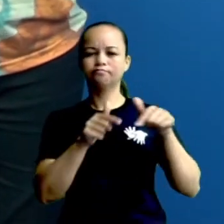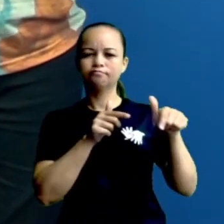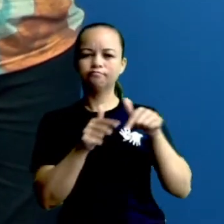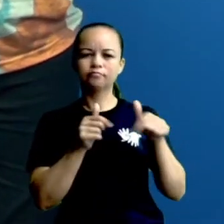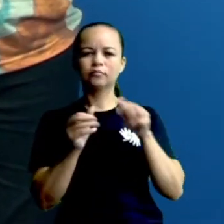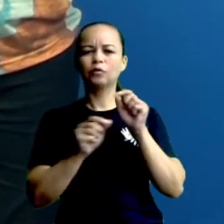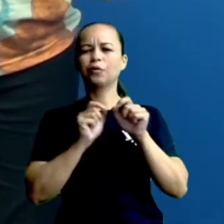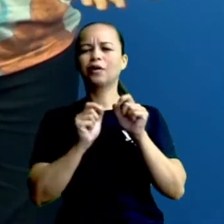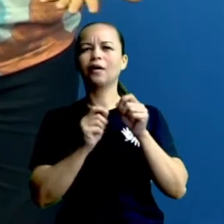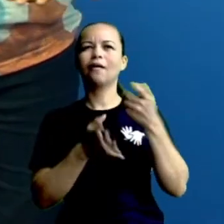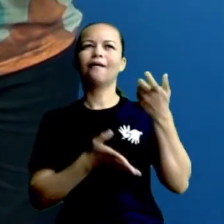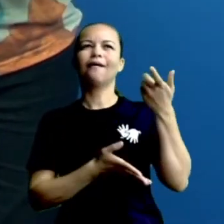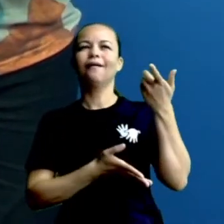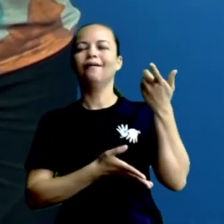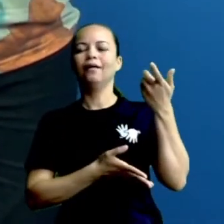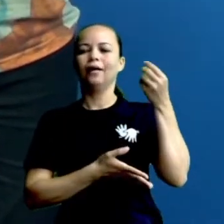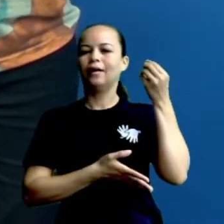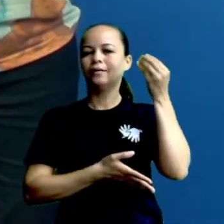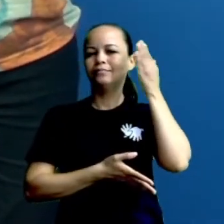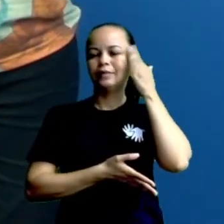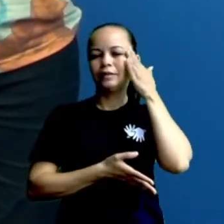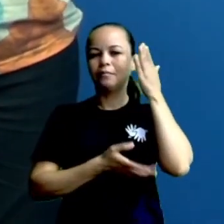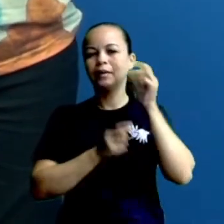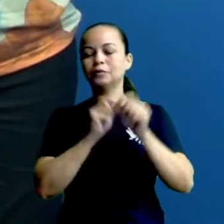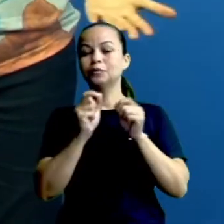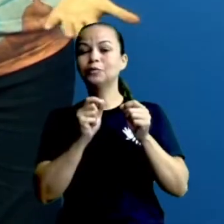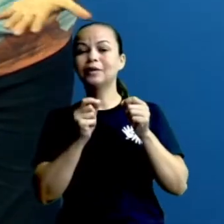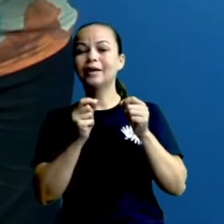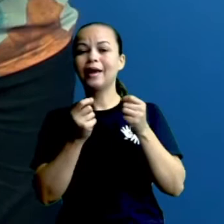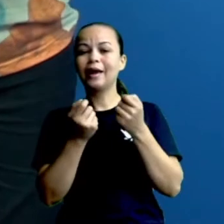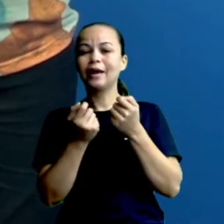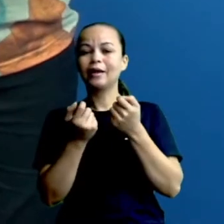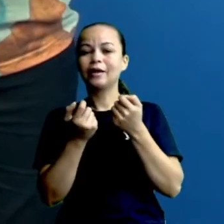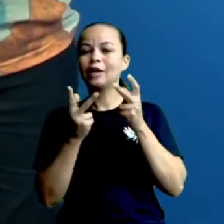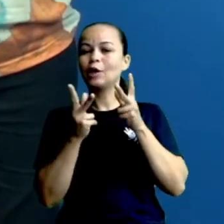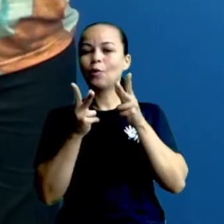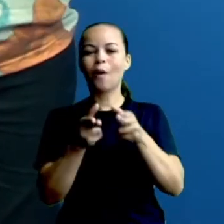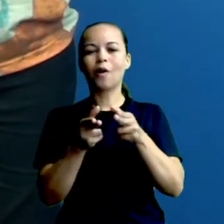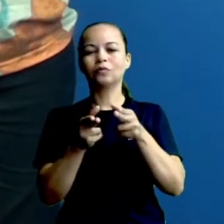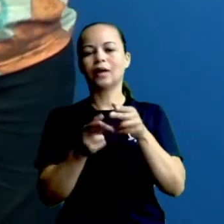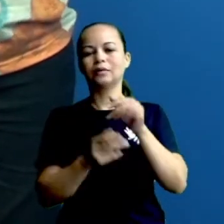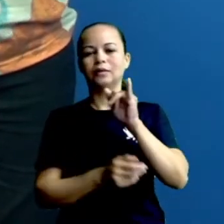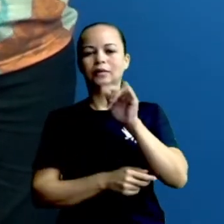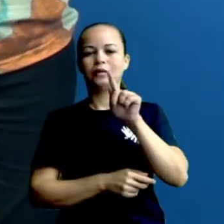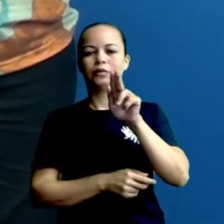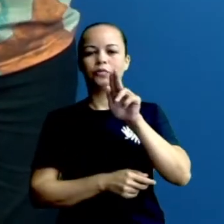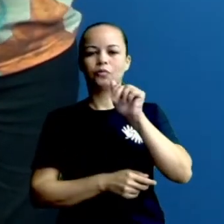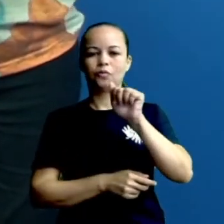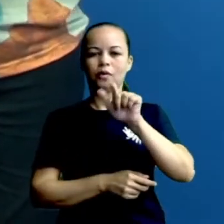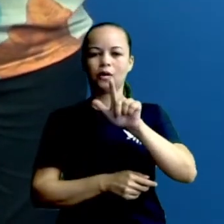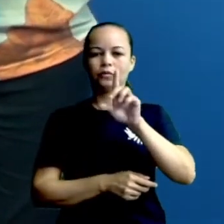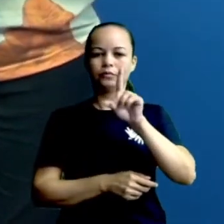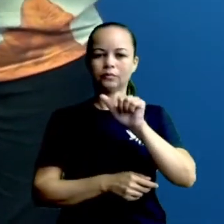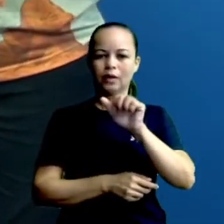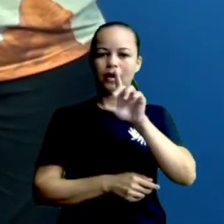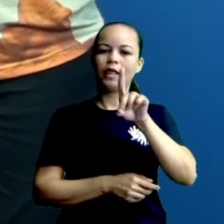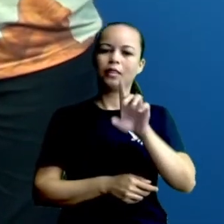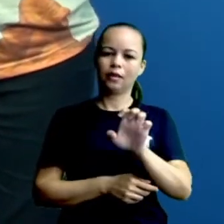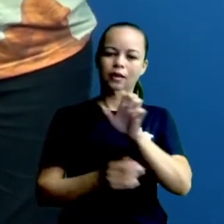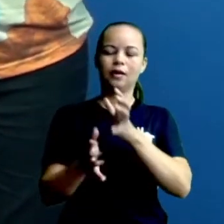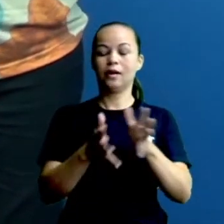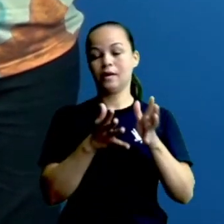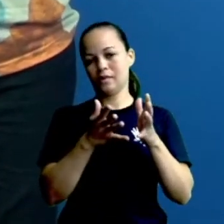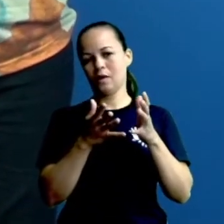compreensão do que é igualdade né porque igualdade tão trabalhar um pouquinho para poder a gente poder